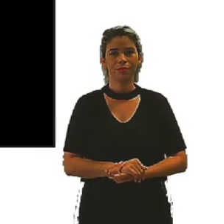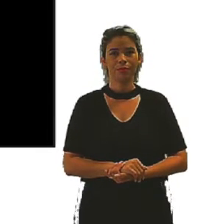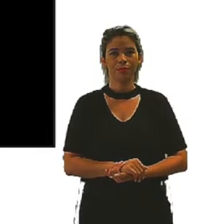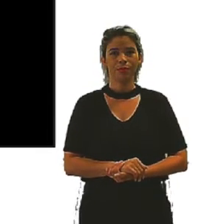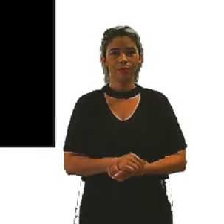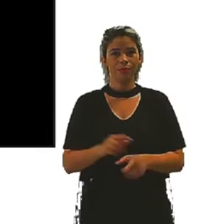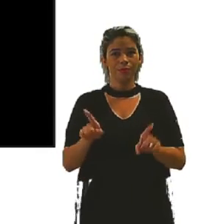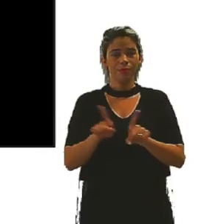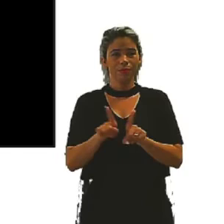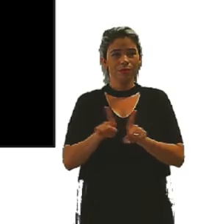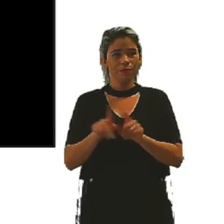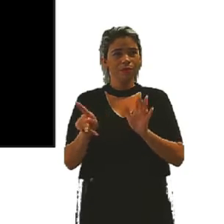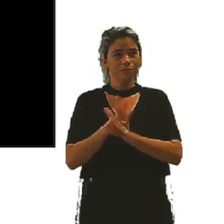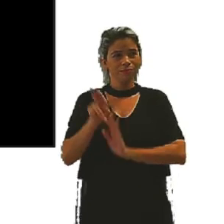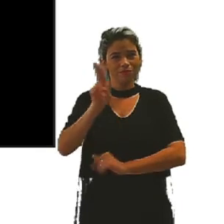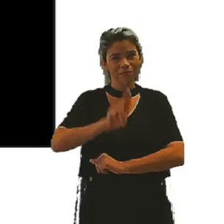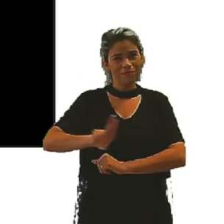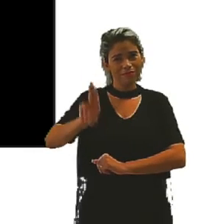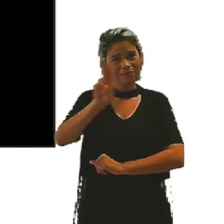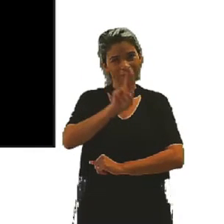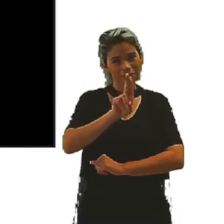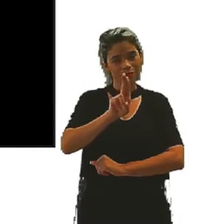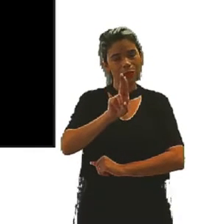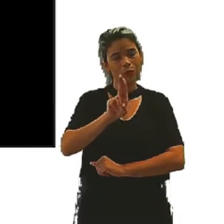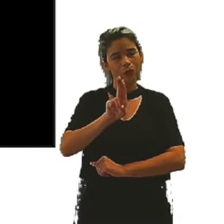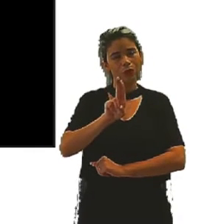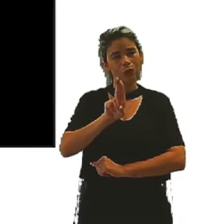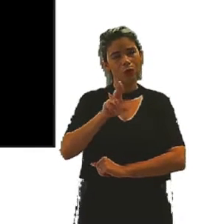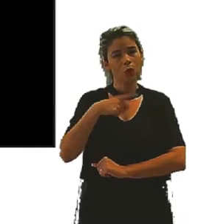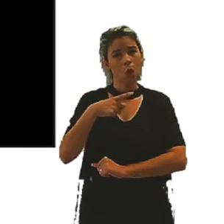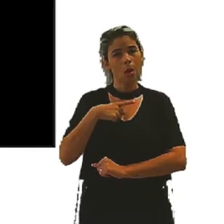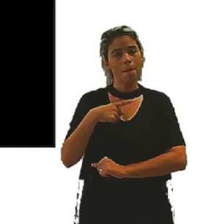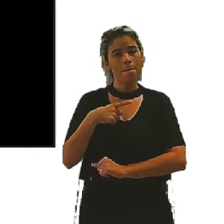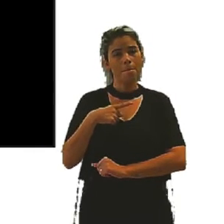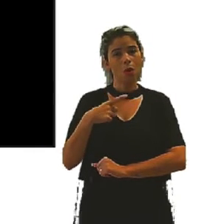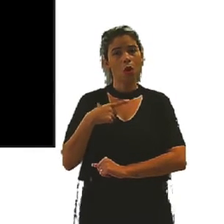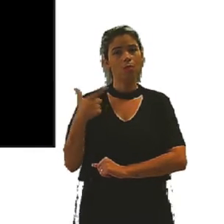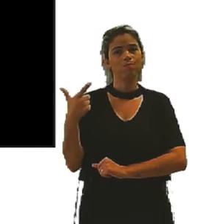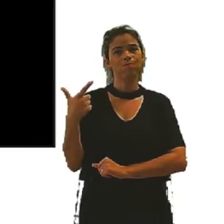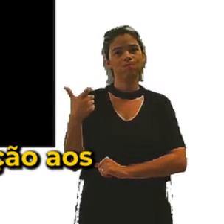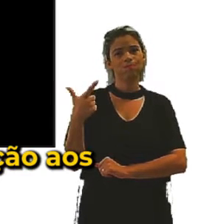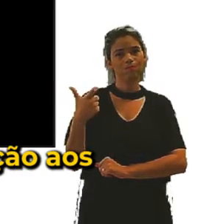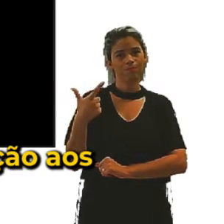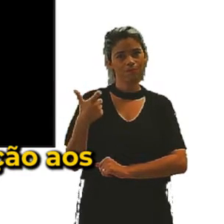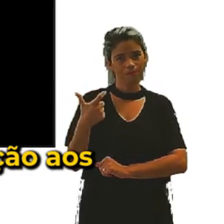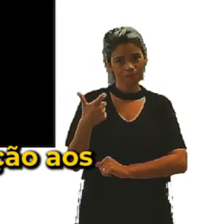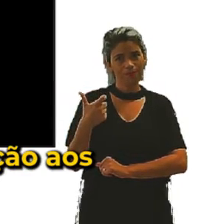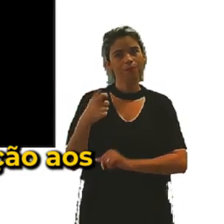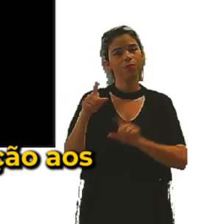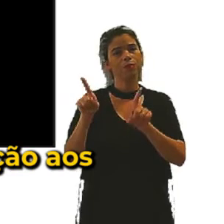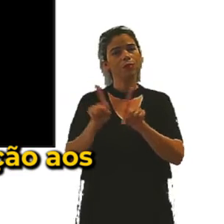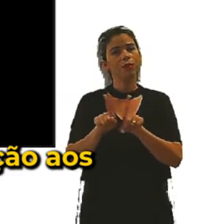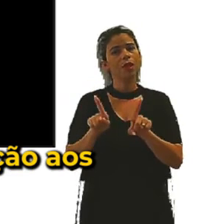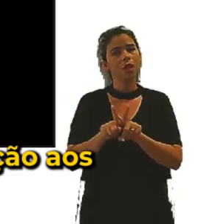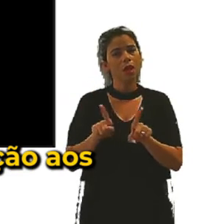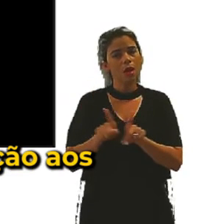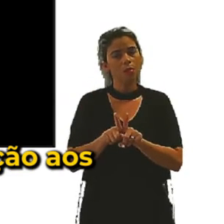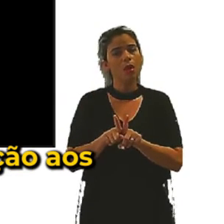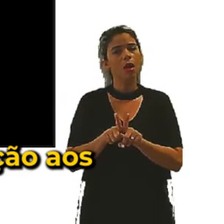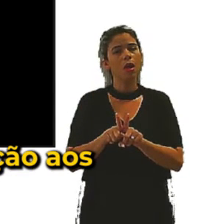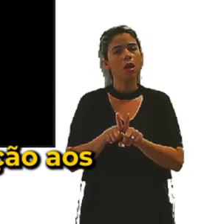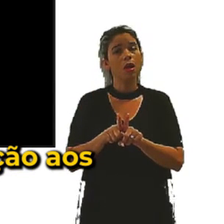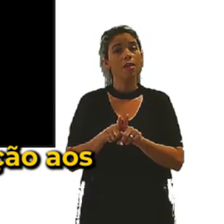Com relação ao uso de armas de fogo, com relação às